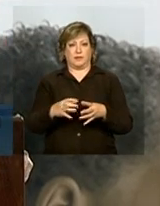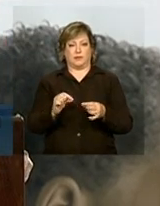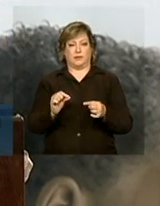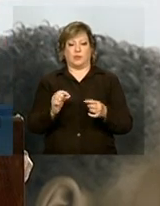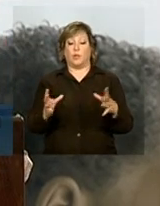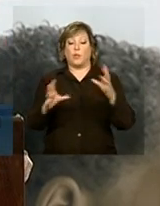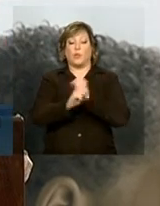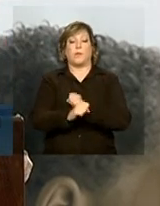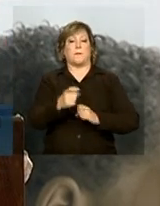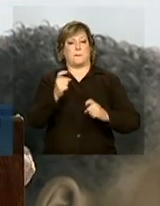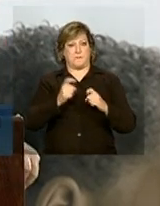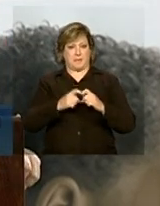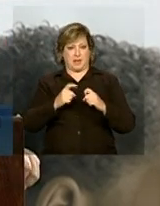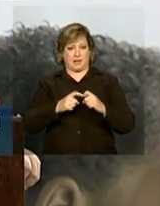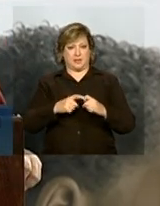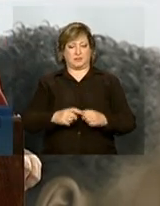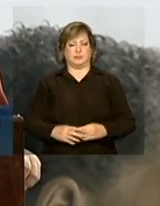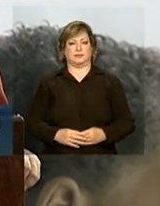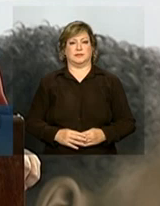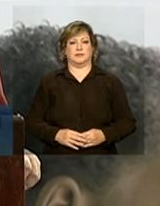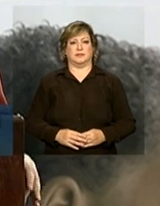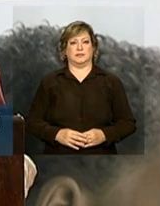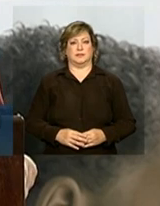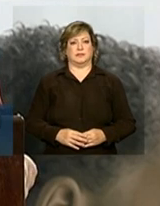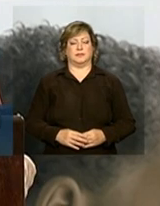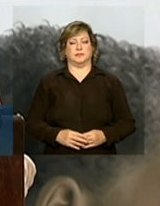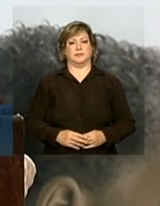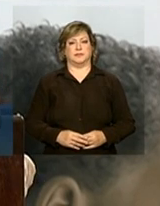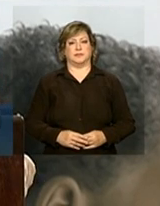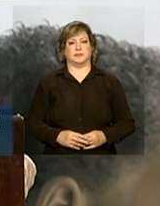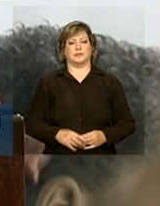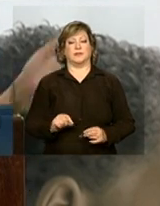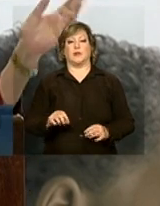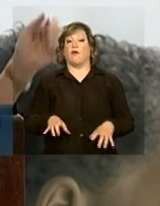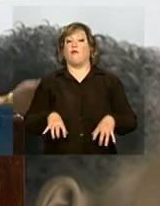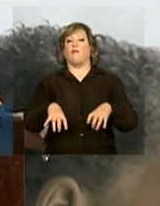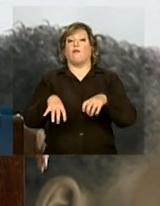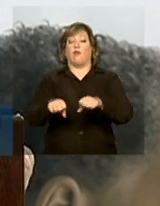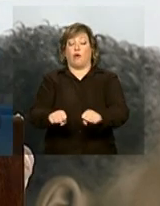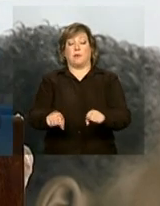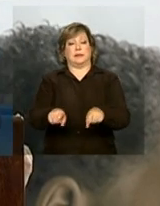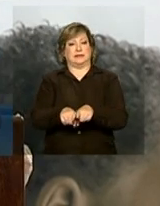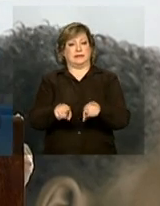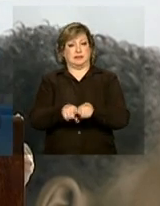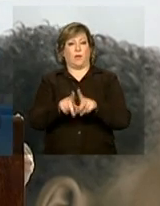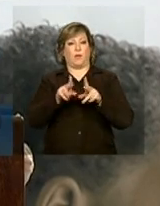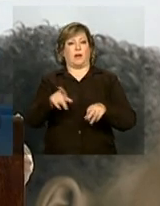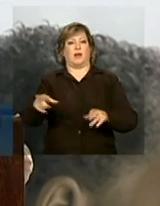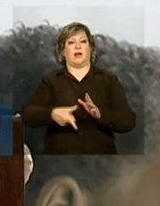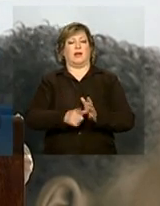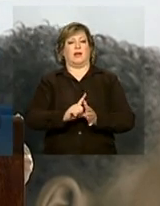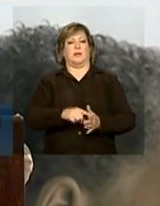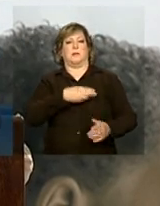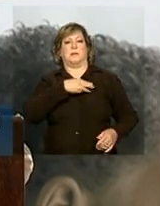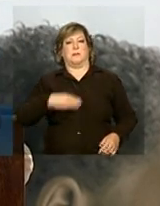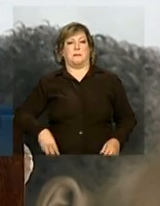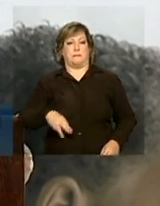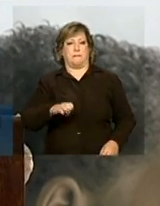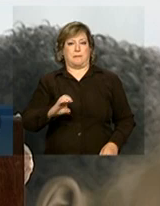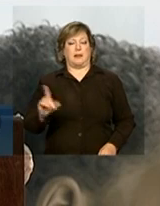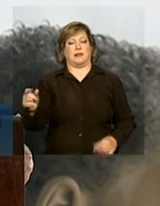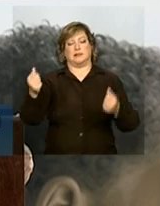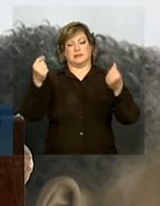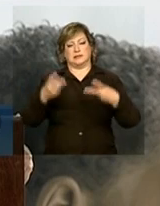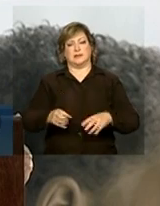de médicos. Do número de médicos, da formação também, como mostrou o ministro Mercadante, de